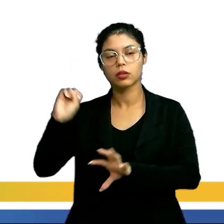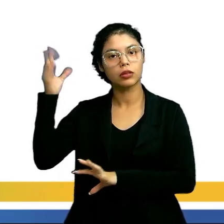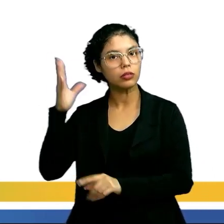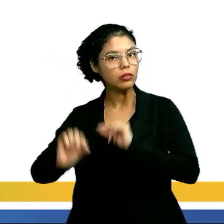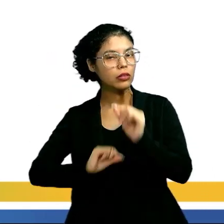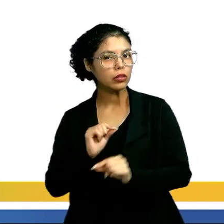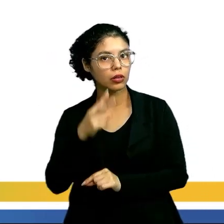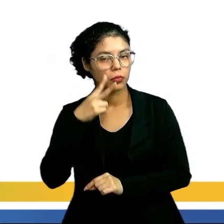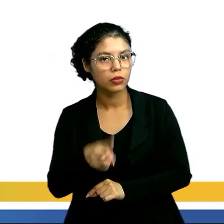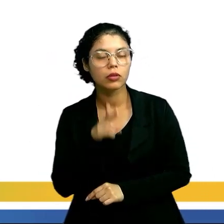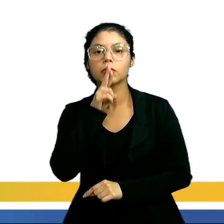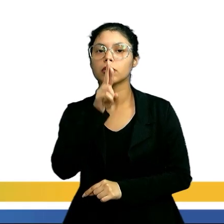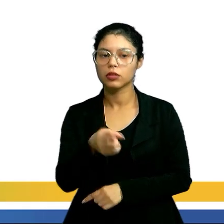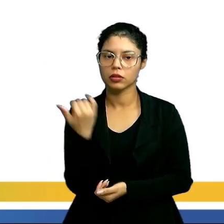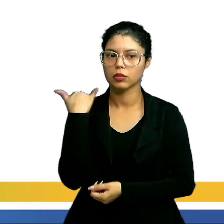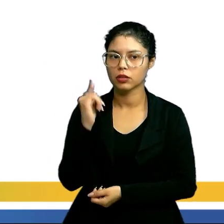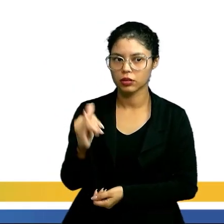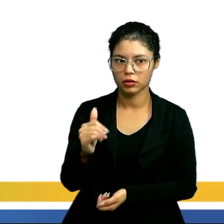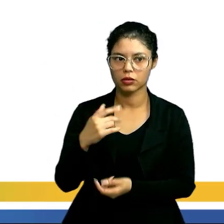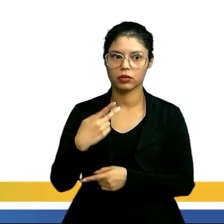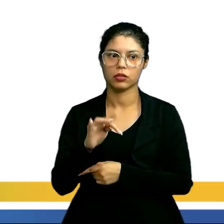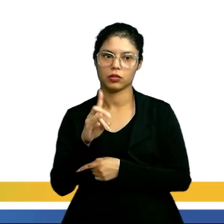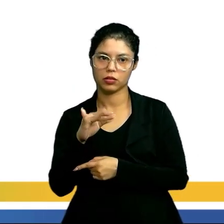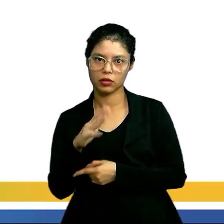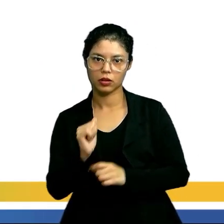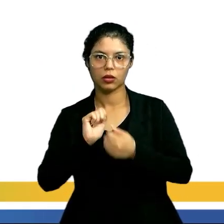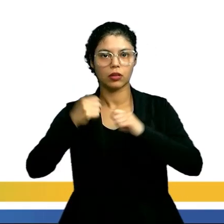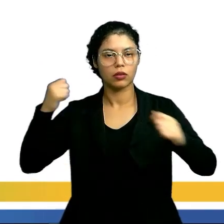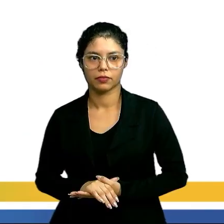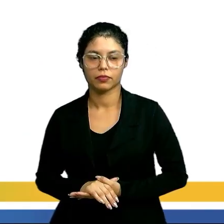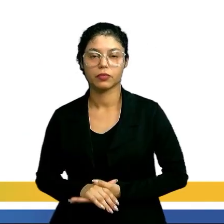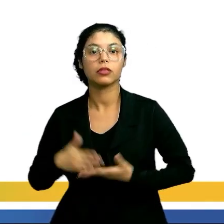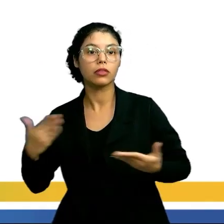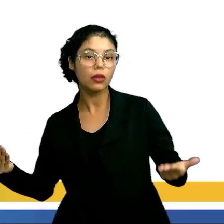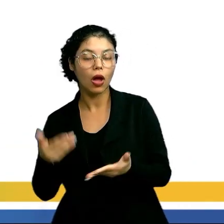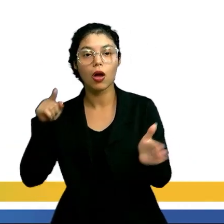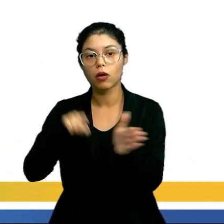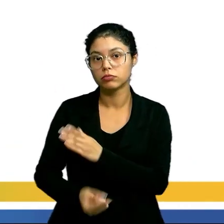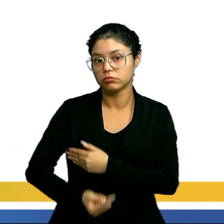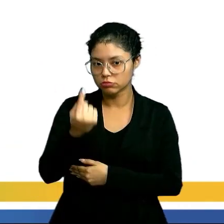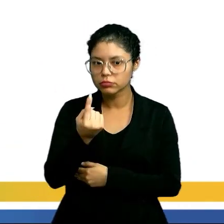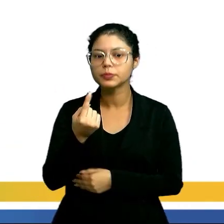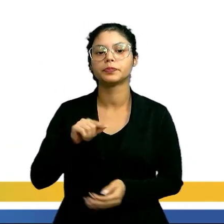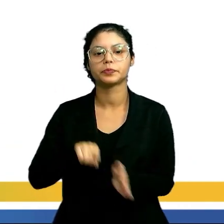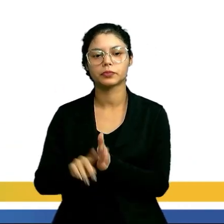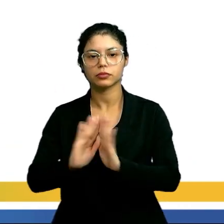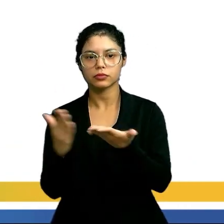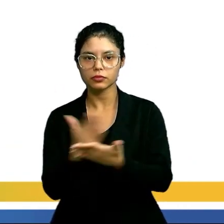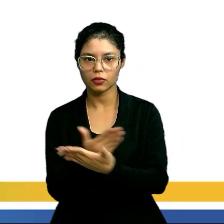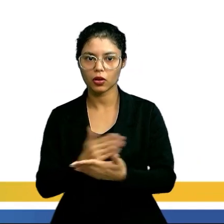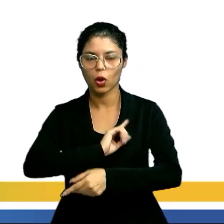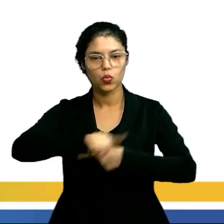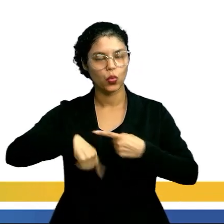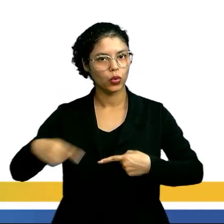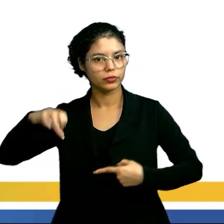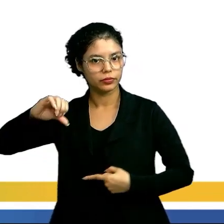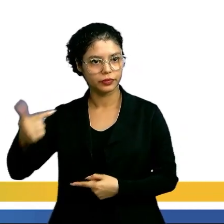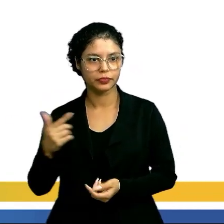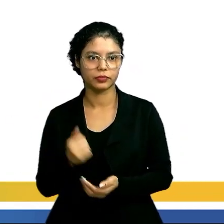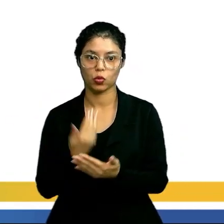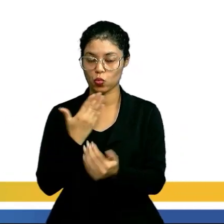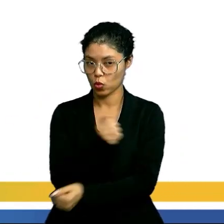de paraquedas, mas ainda você não ligou, não puxou a cordinha do paraquedas. O que acontece? Você vai